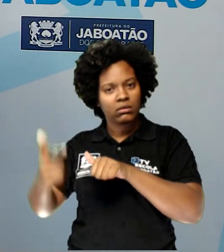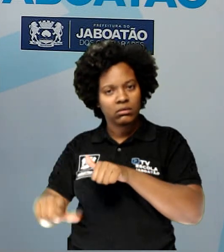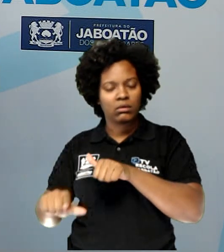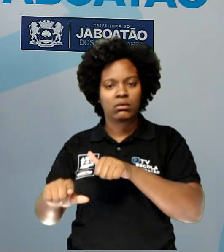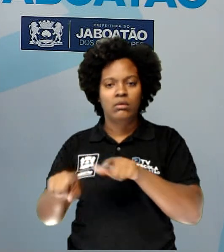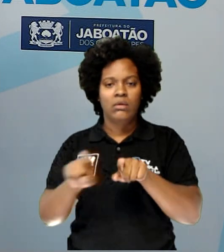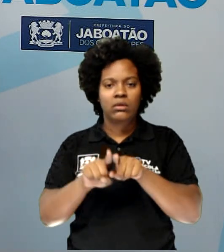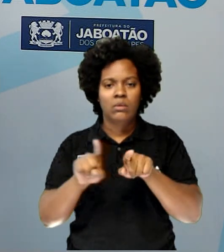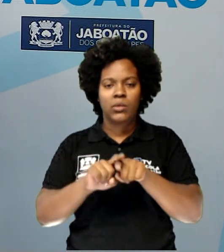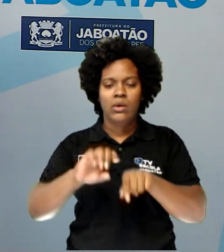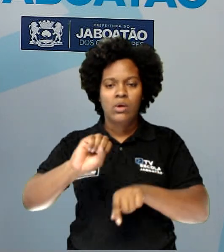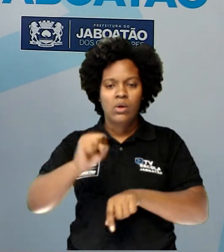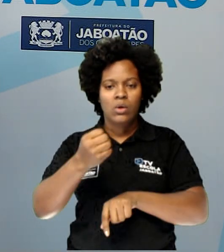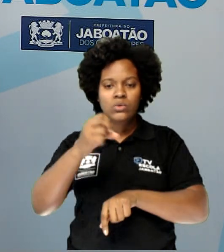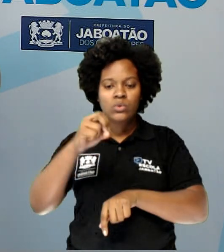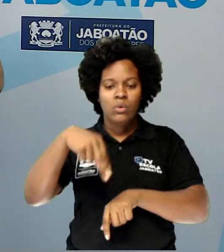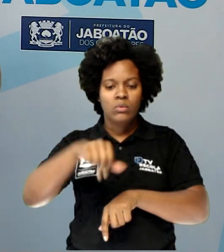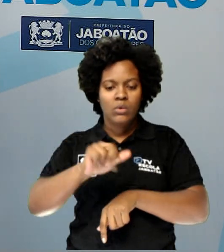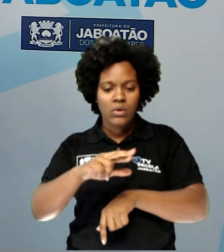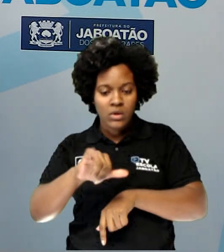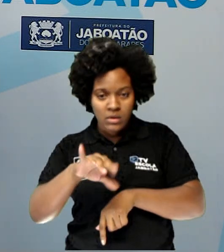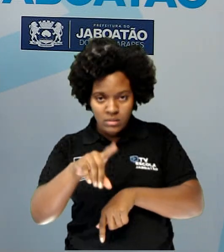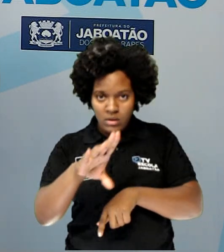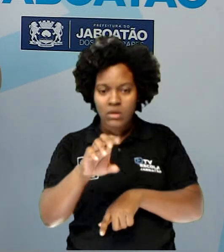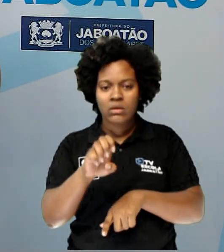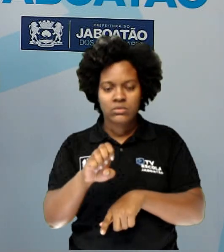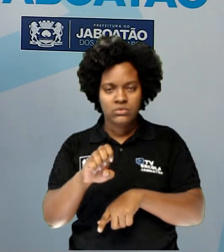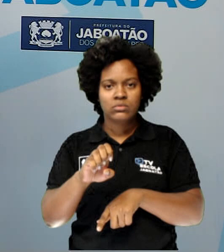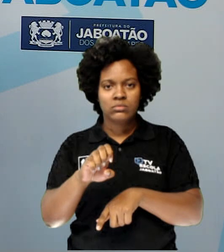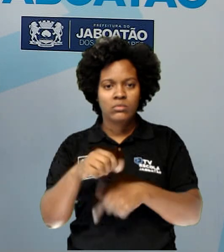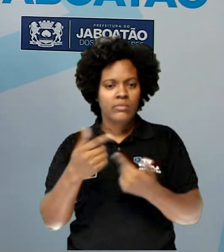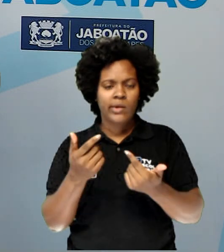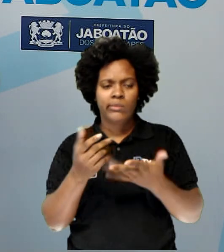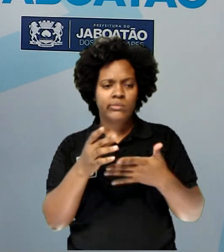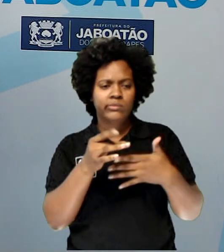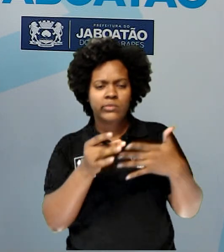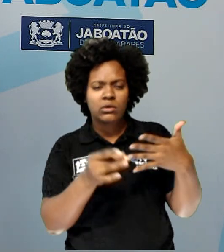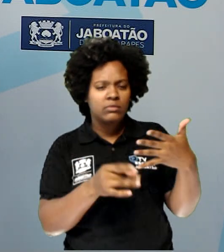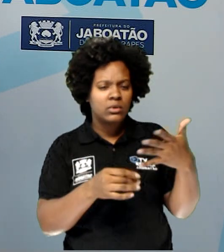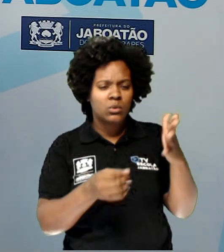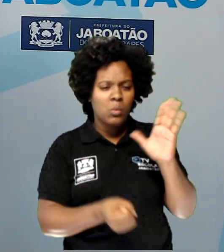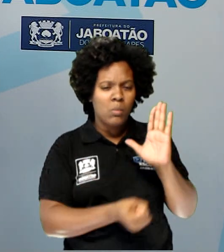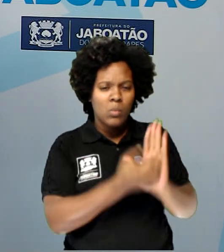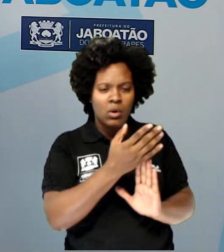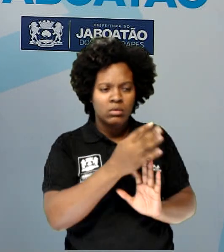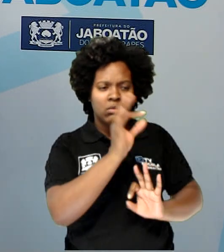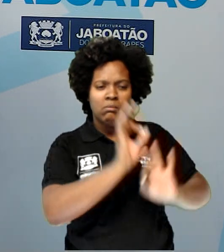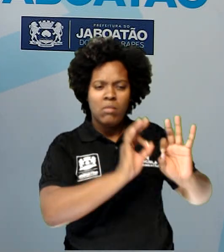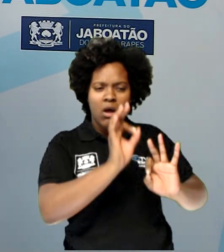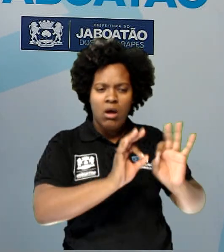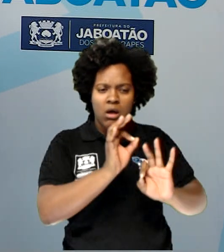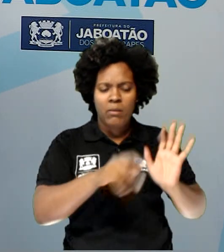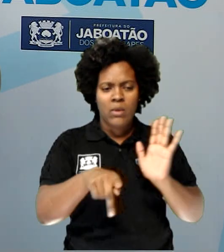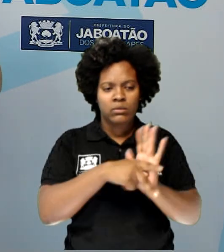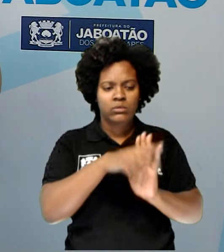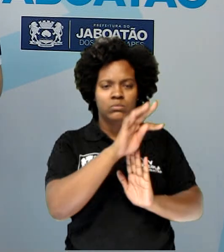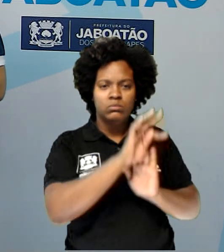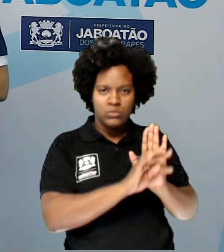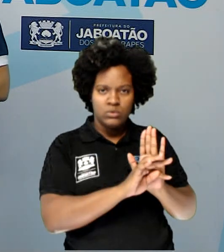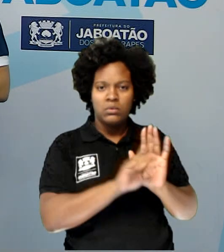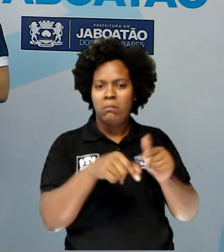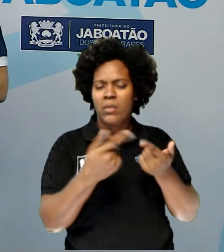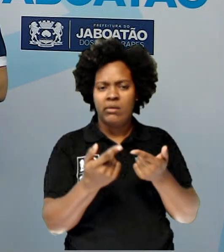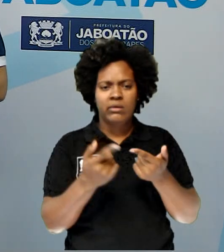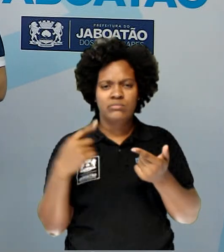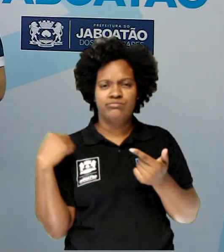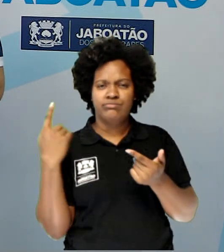sonoridade, gerando aí um outro efeito de aliteração, são efeitos que são gerados pela construção do próprio texto em si. Mas não é o